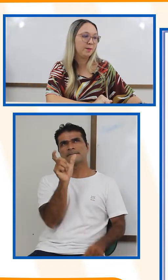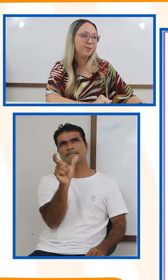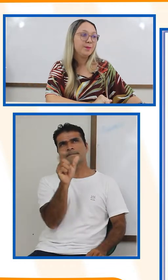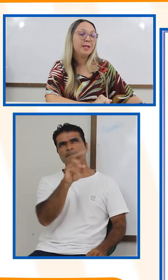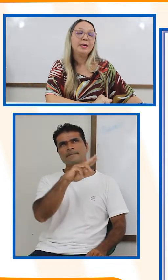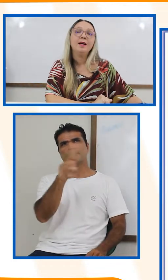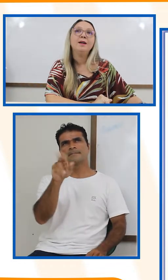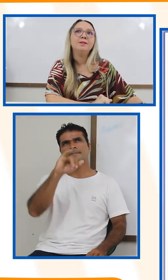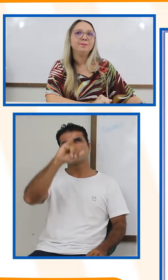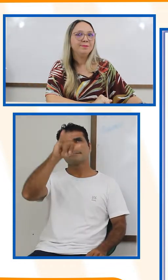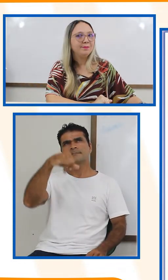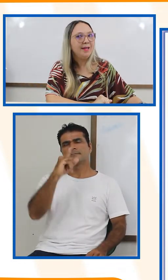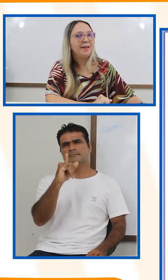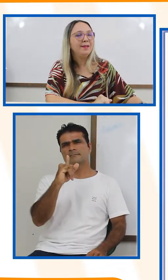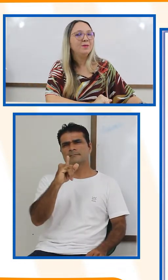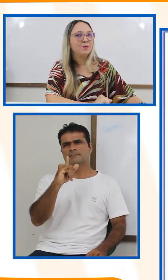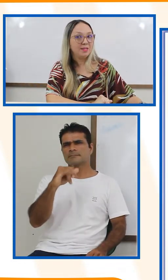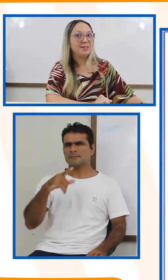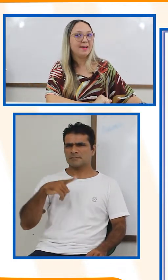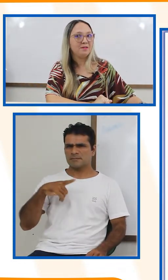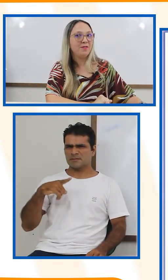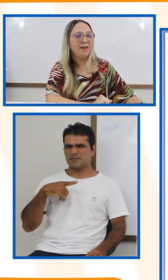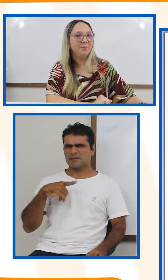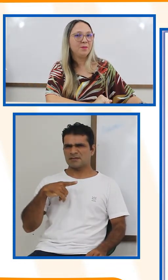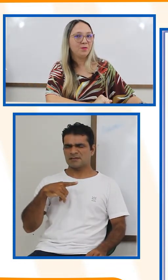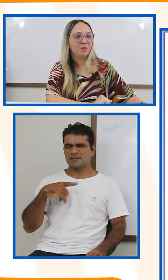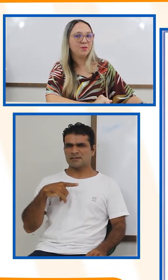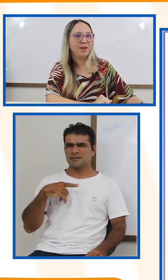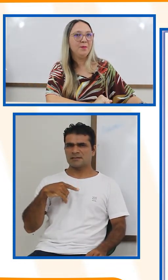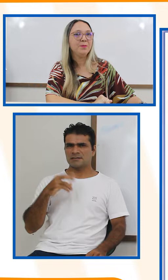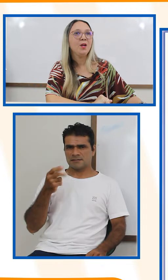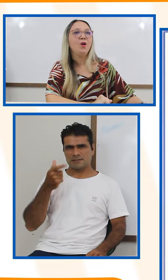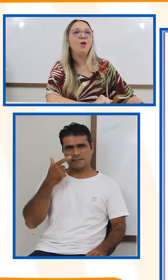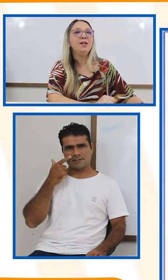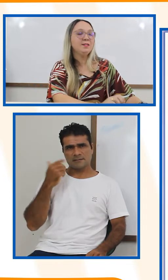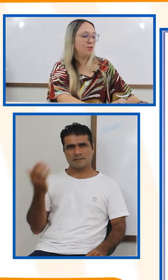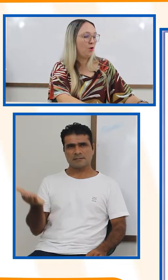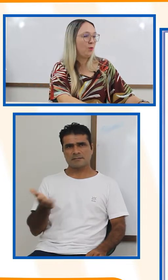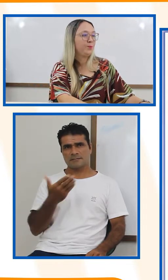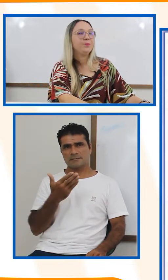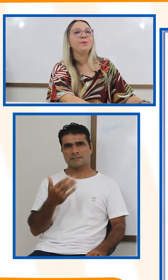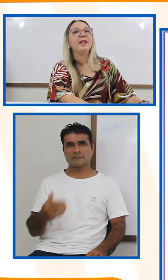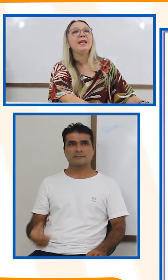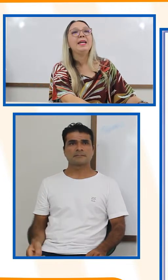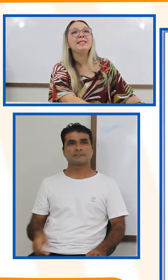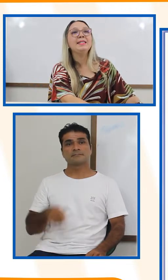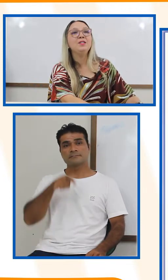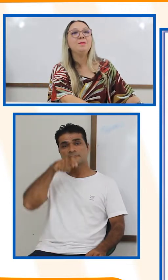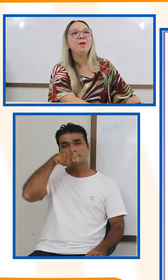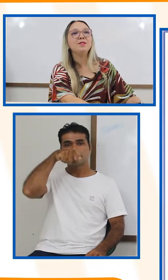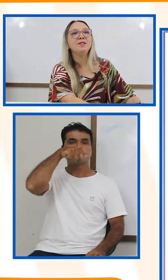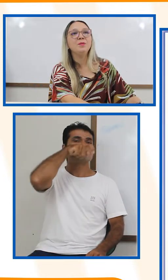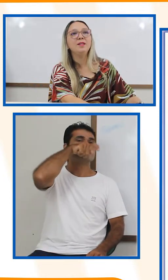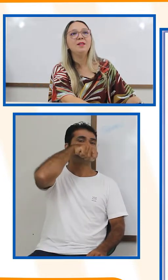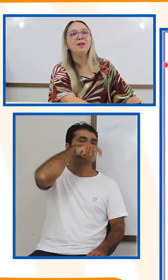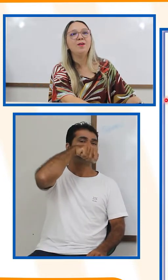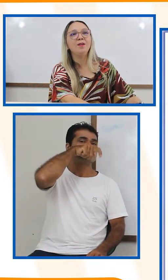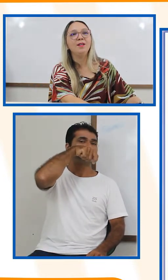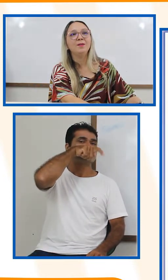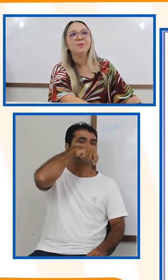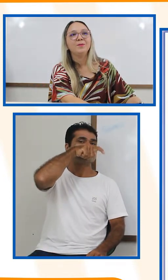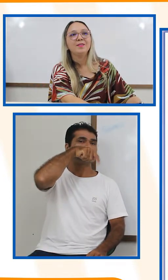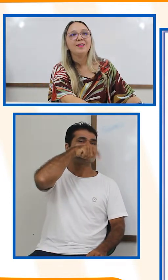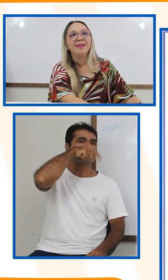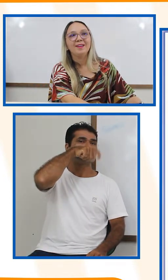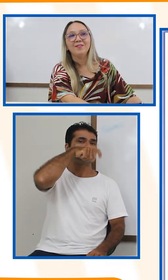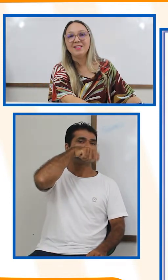J. Tem. Vocês querem ver? Vamos ver? Olha só. Esse animalzinho aqui,